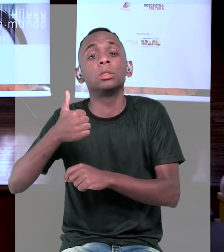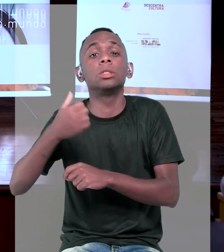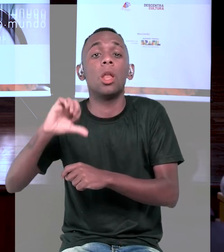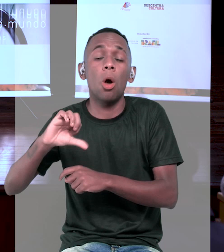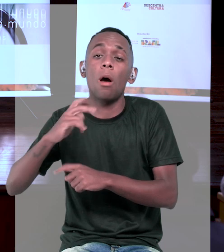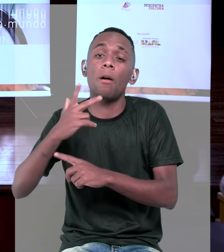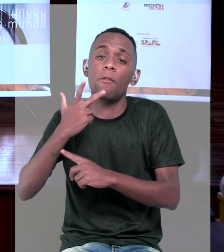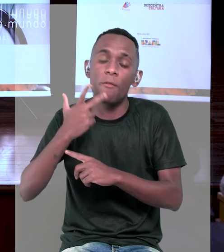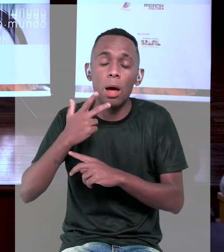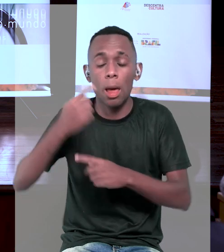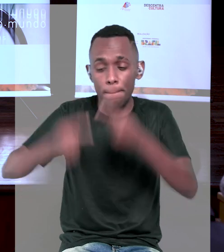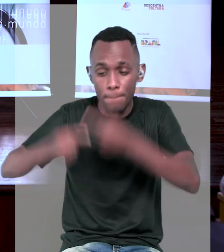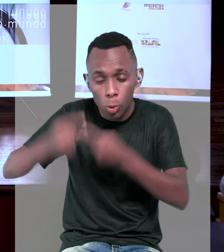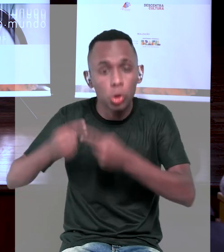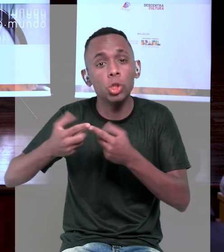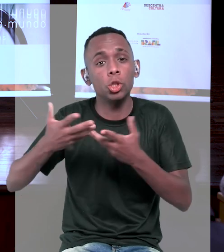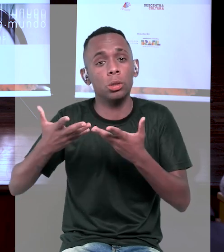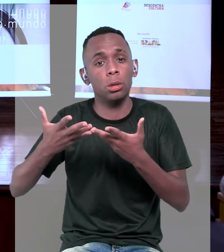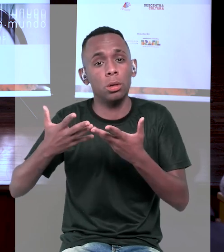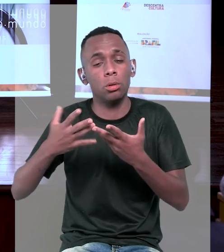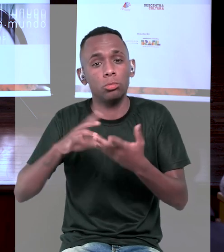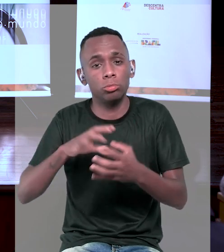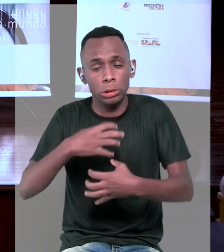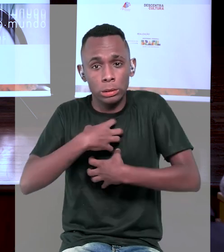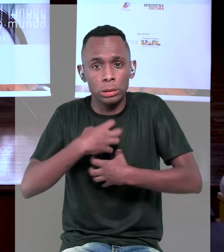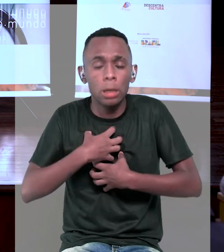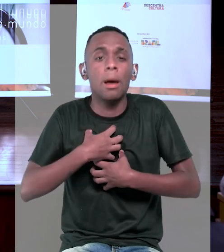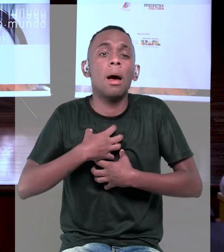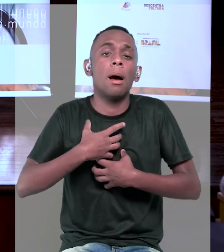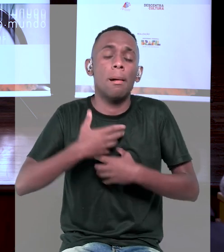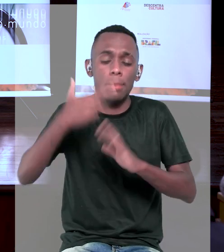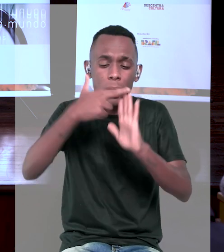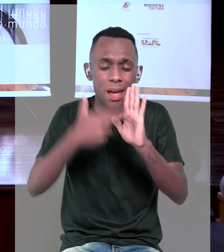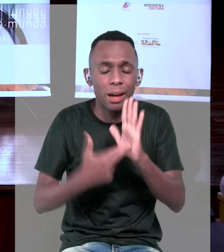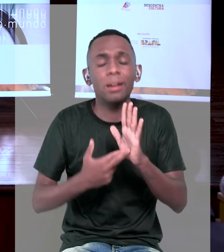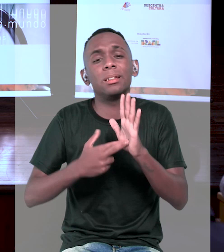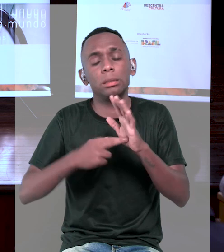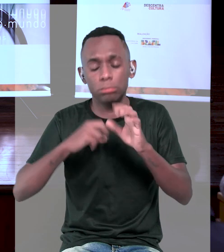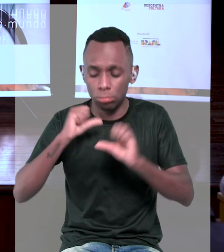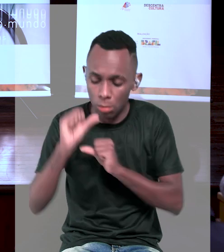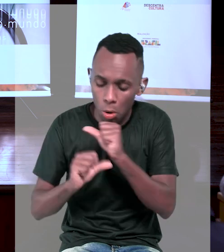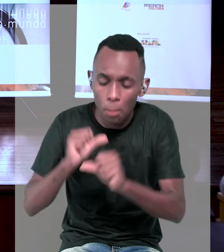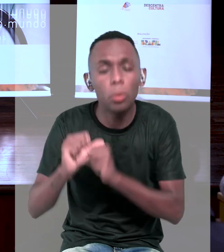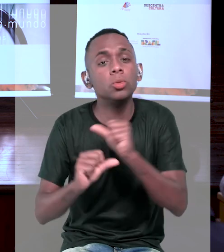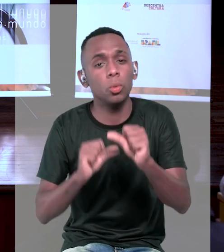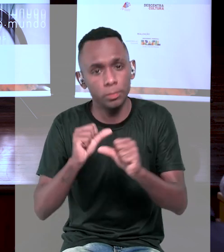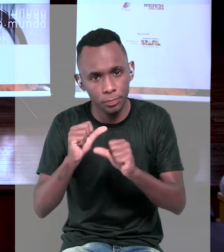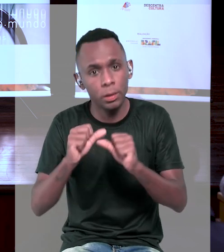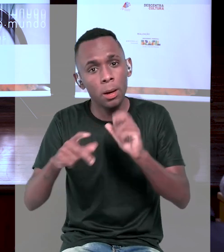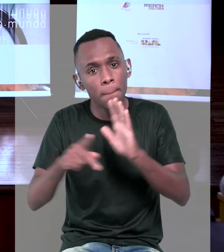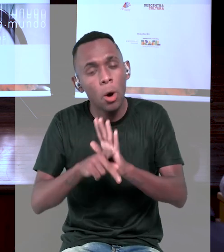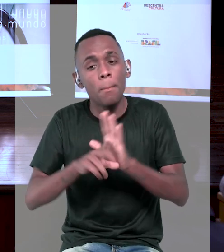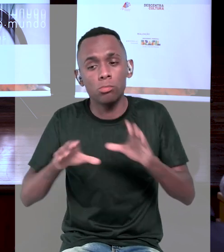a burocracia foi virar o stalinismo, a burocracia foi virar o corporativismo